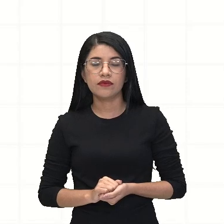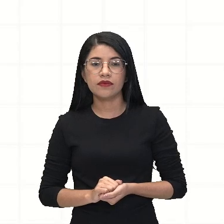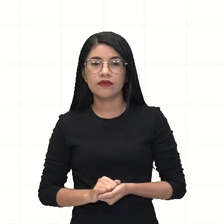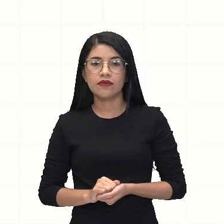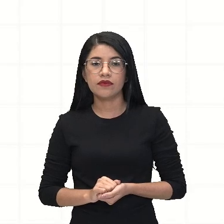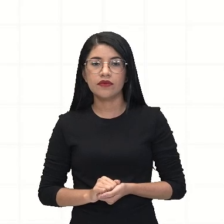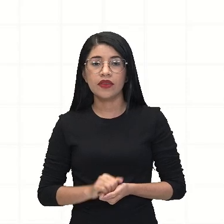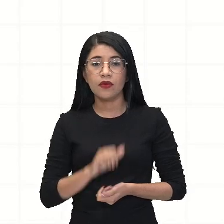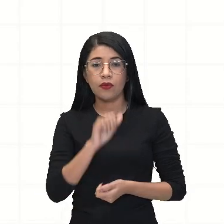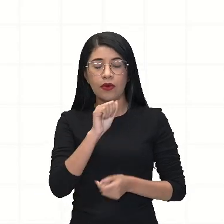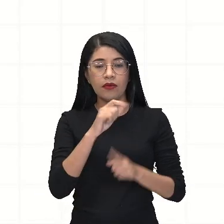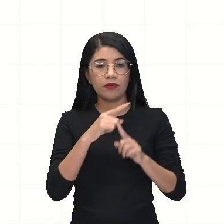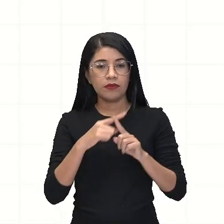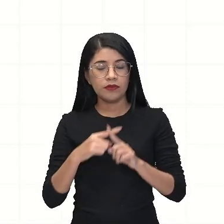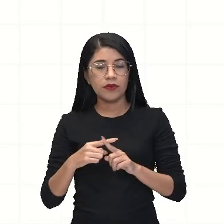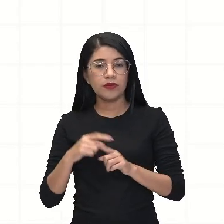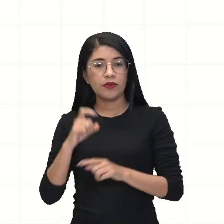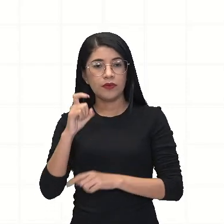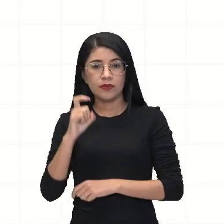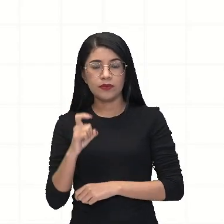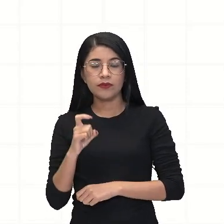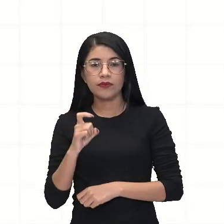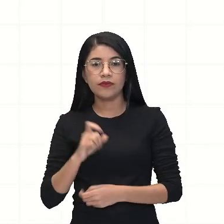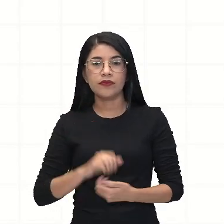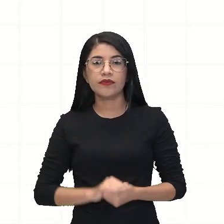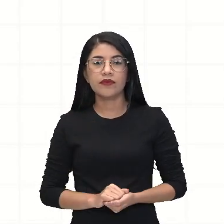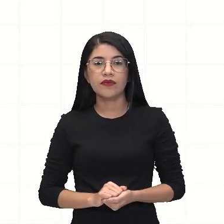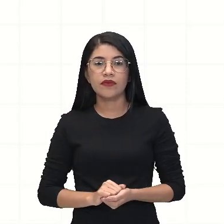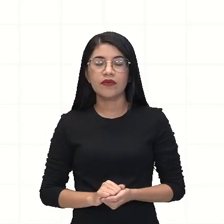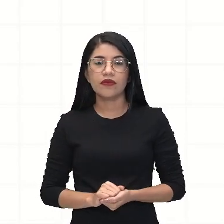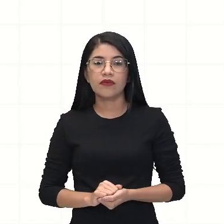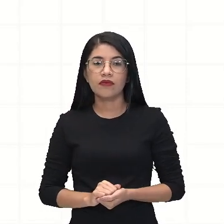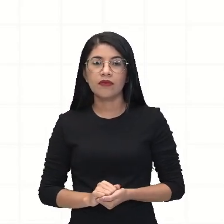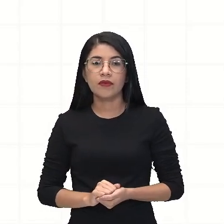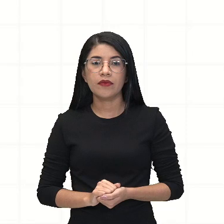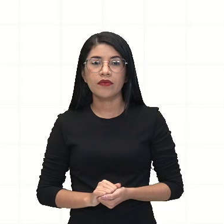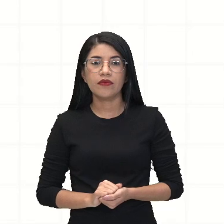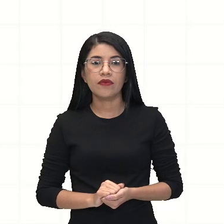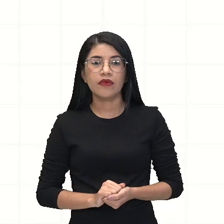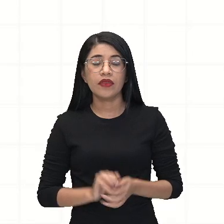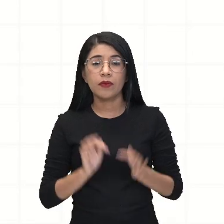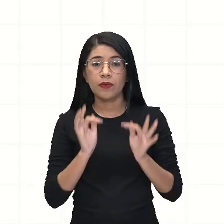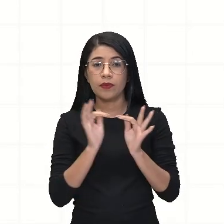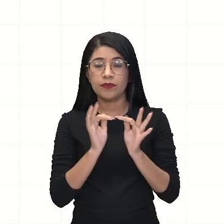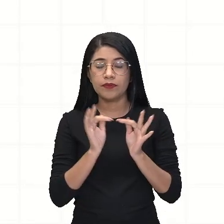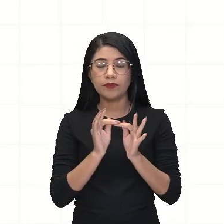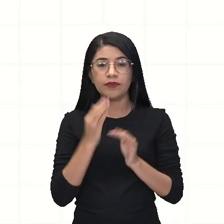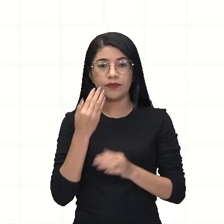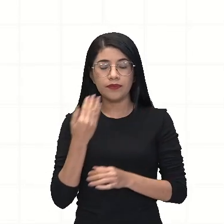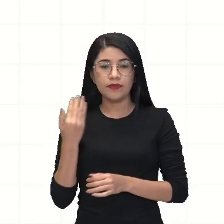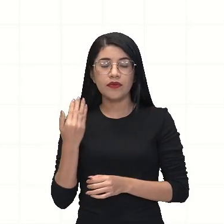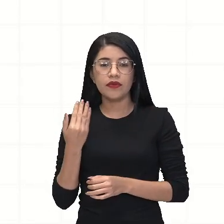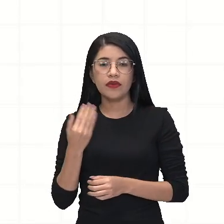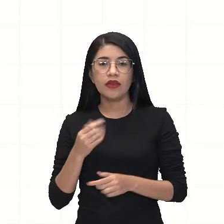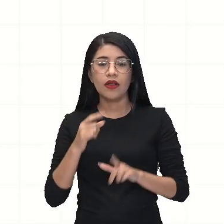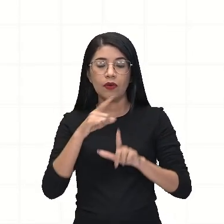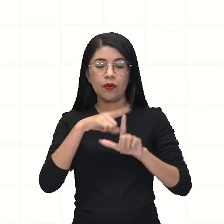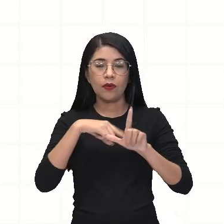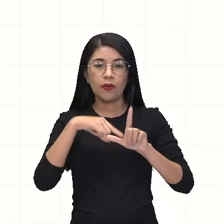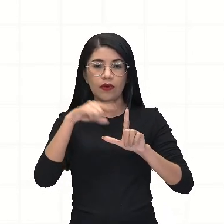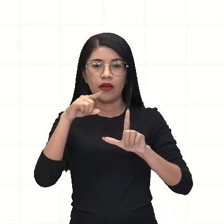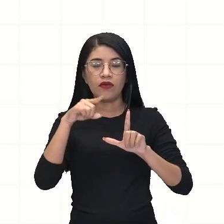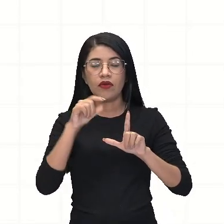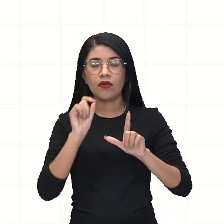multiplicando o x. Então, quando eu tenho uma função dessa forma aqui, o gráfico de